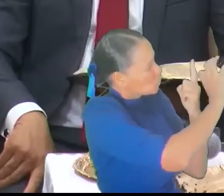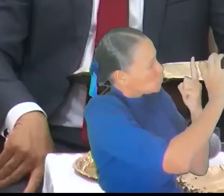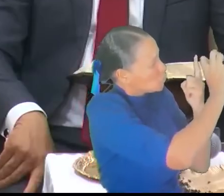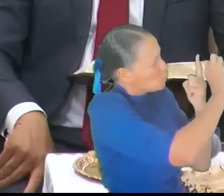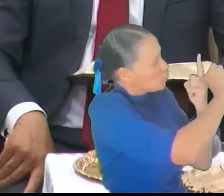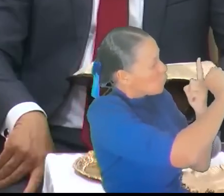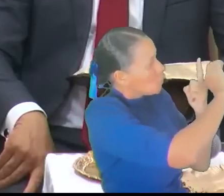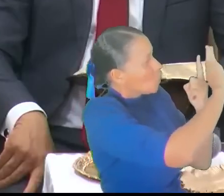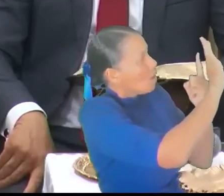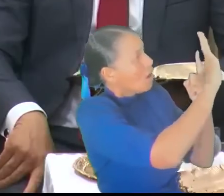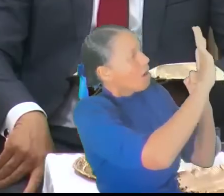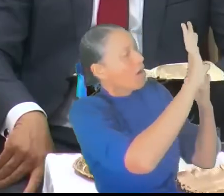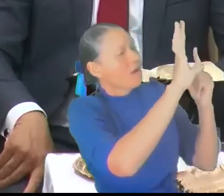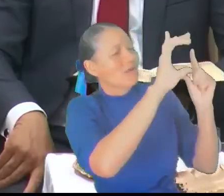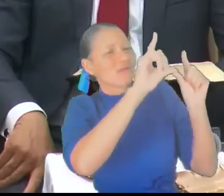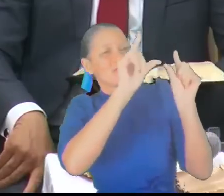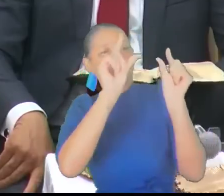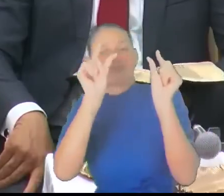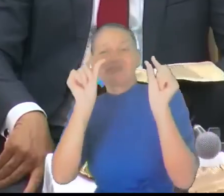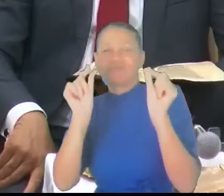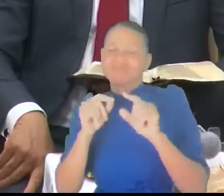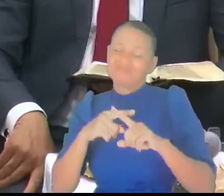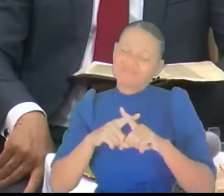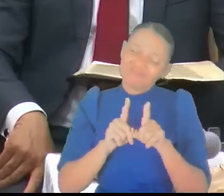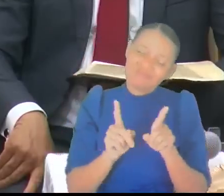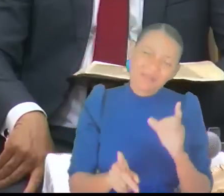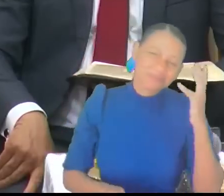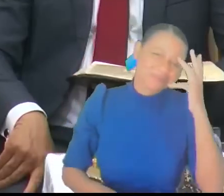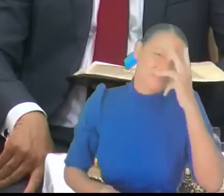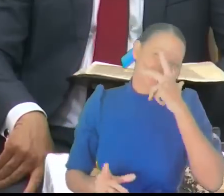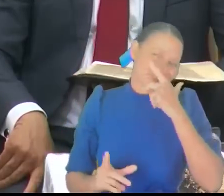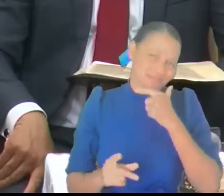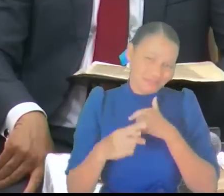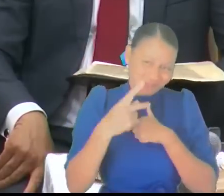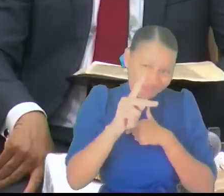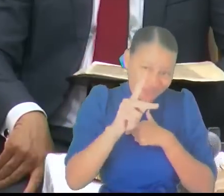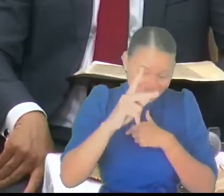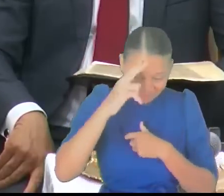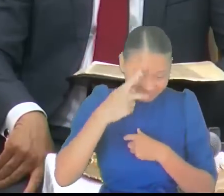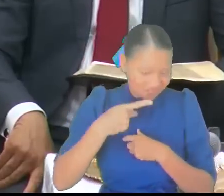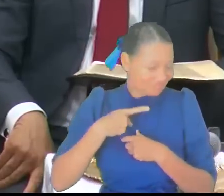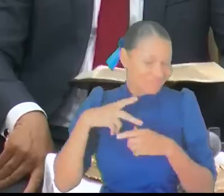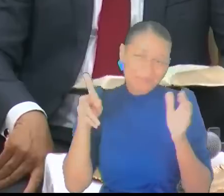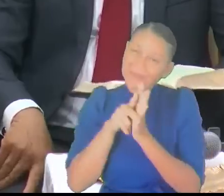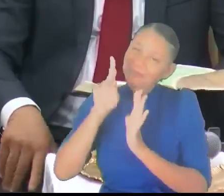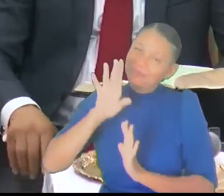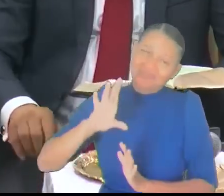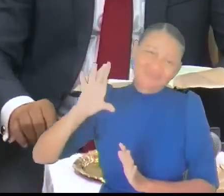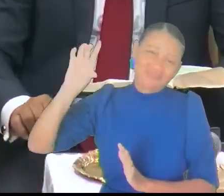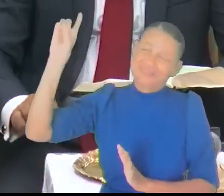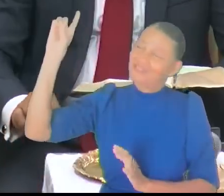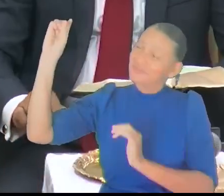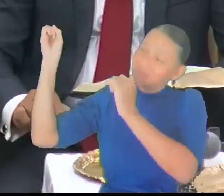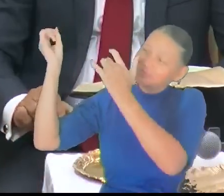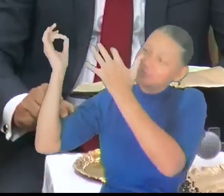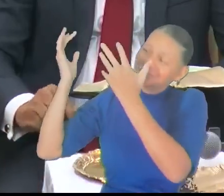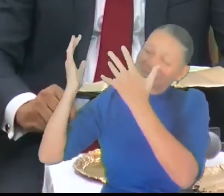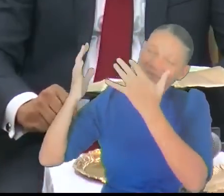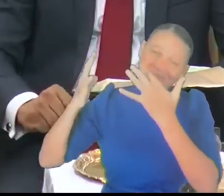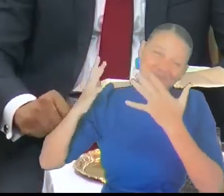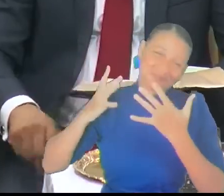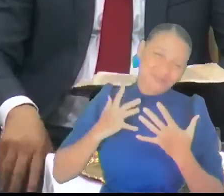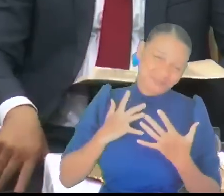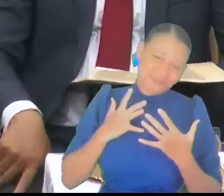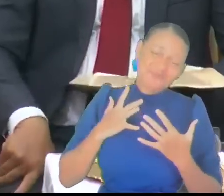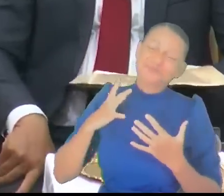como a lua. Mas essa beleza que tu tem é do sol. Oh, glória ao sol da justiça.